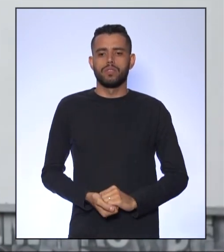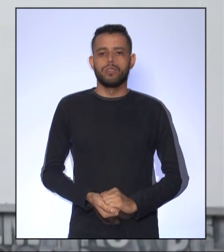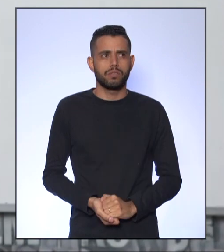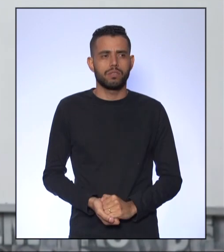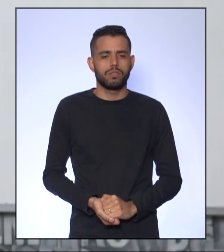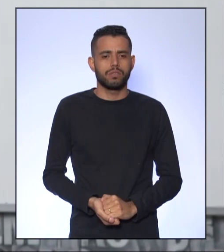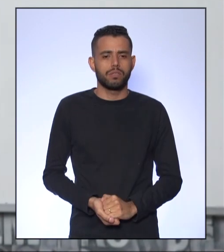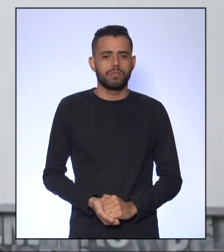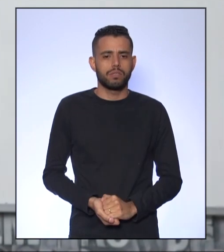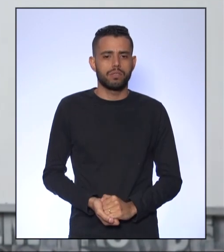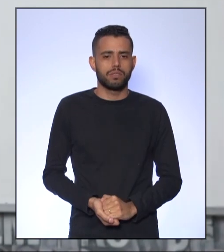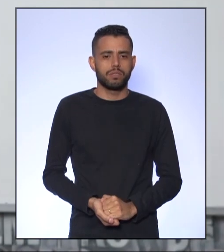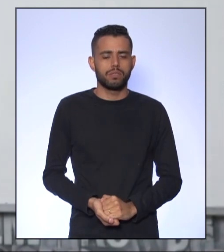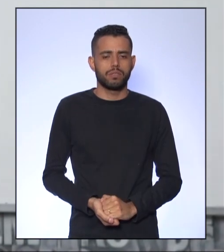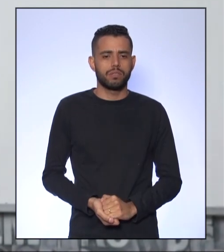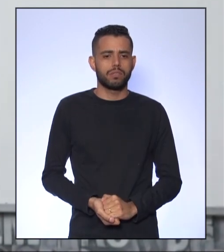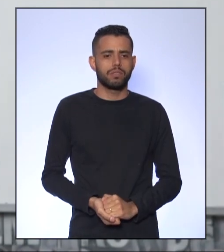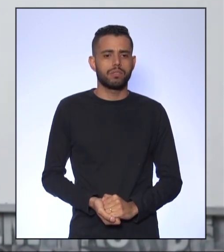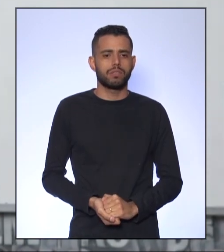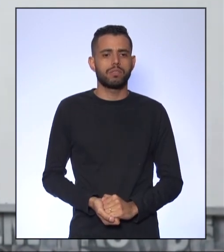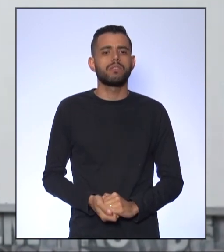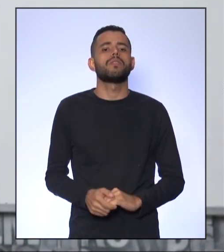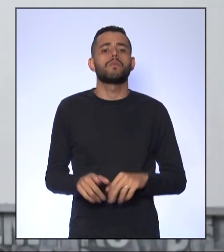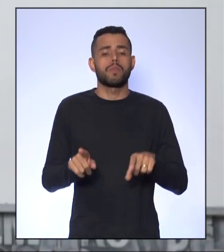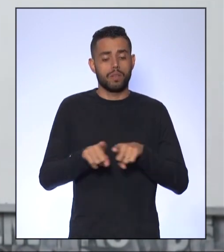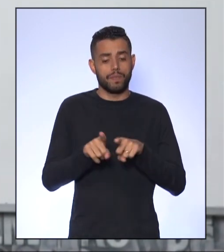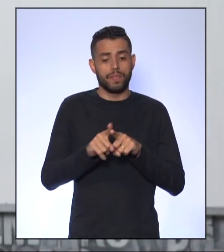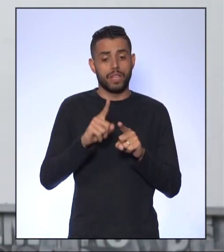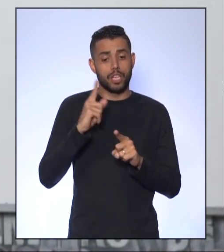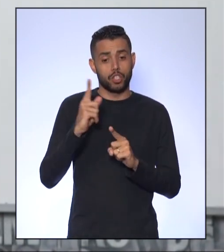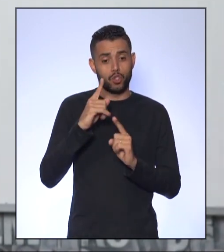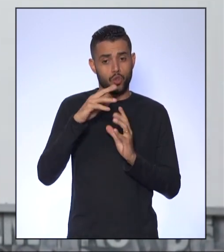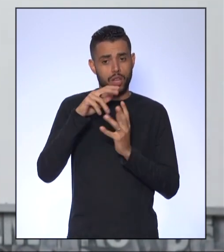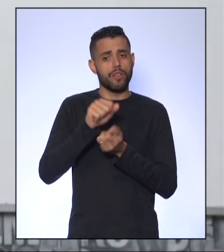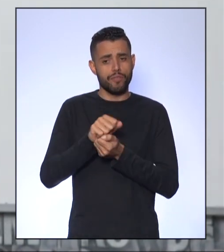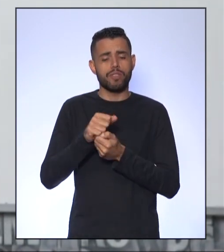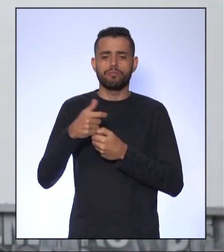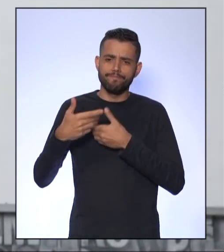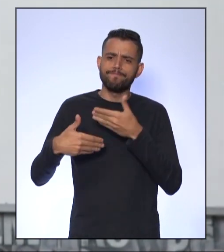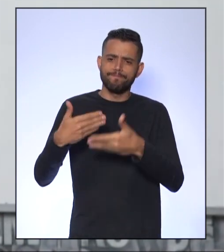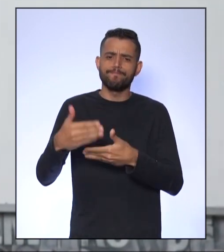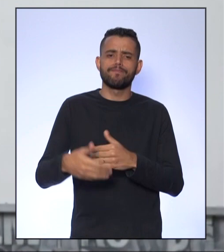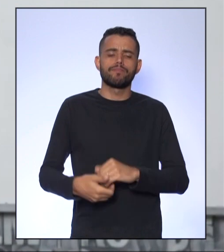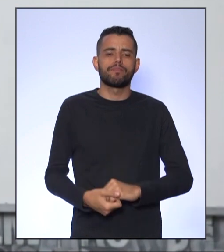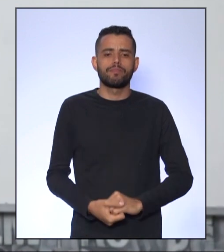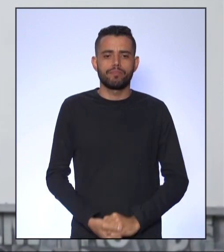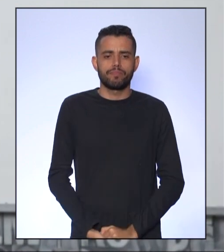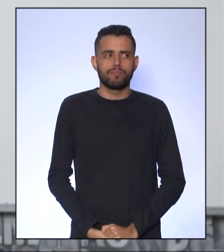na geografia, nós temos avanços